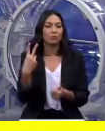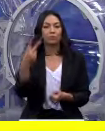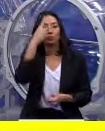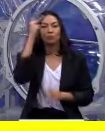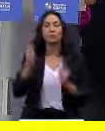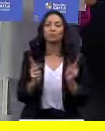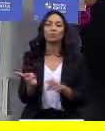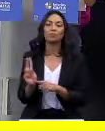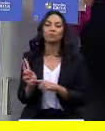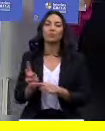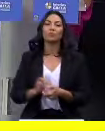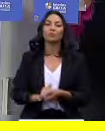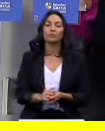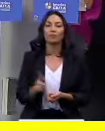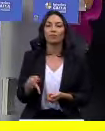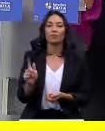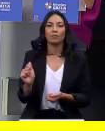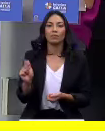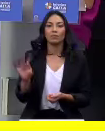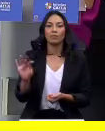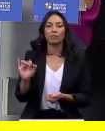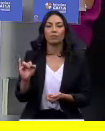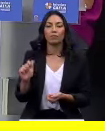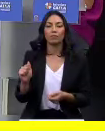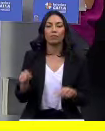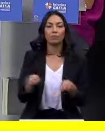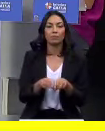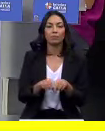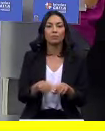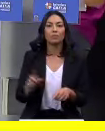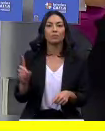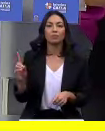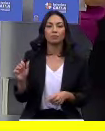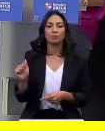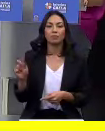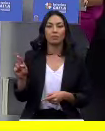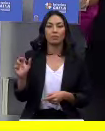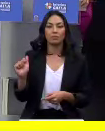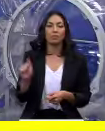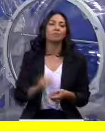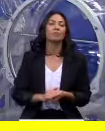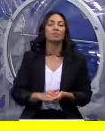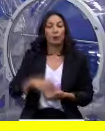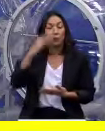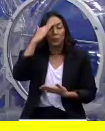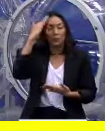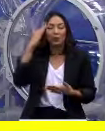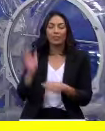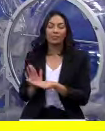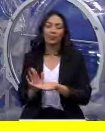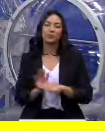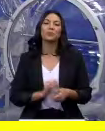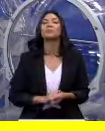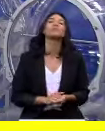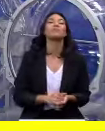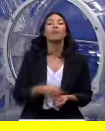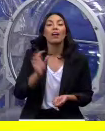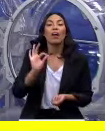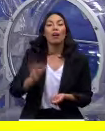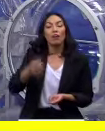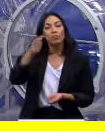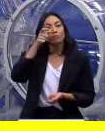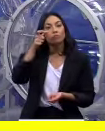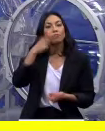duas auditoras populares, a Kátia Borges e a Dara de Lima. Obrigada pela presença. Elas acompanharam de perto todos